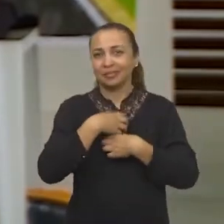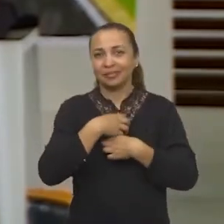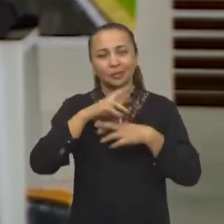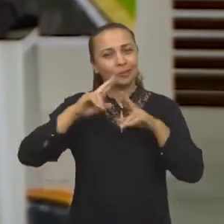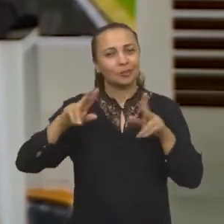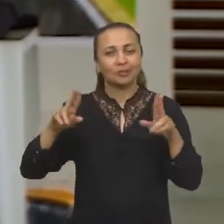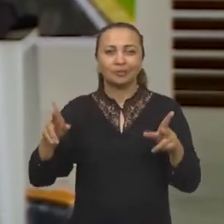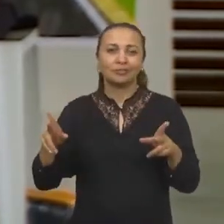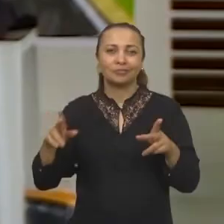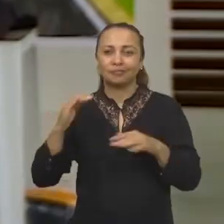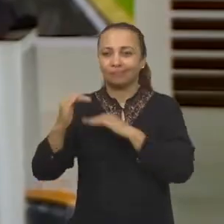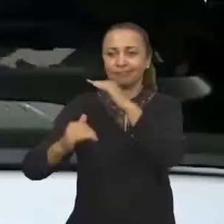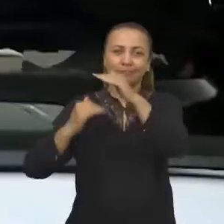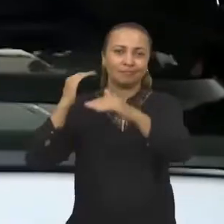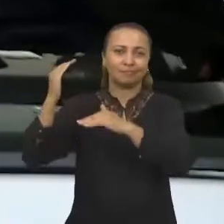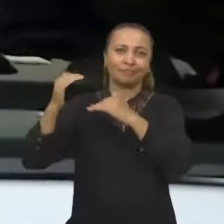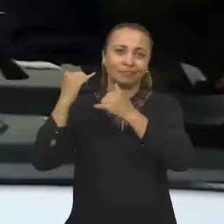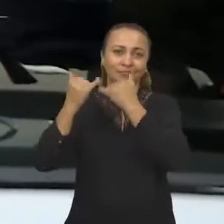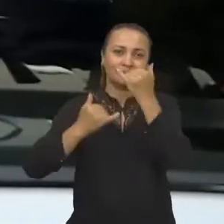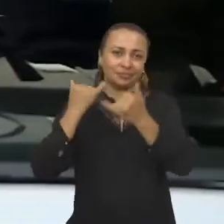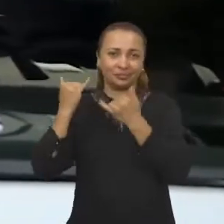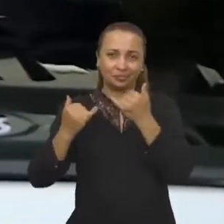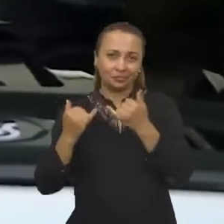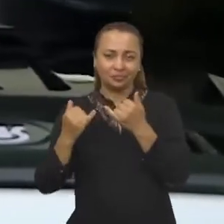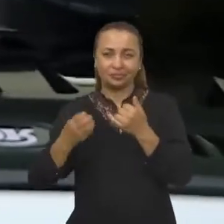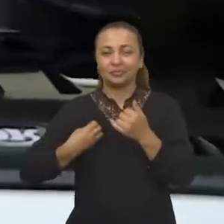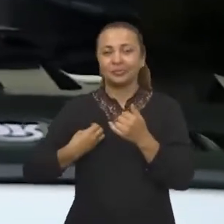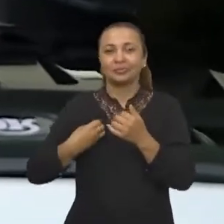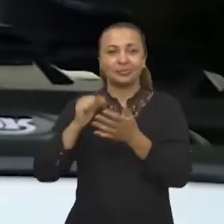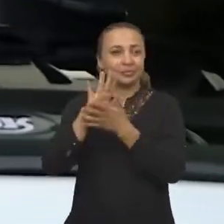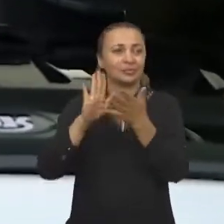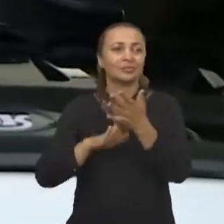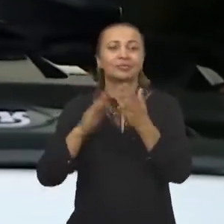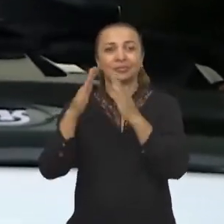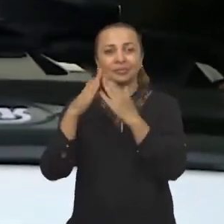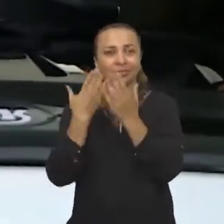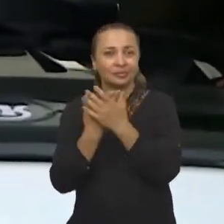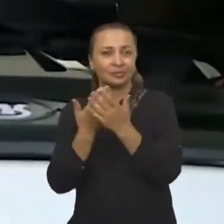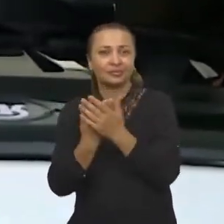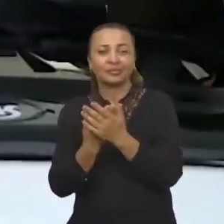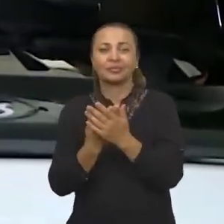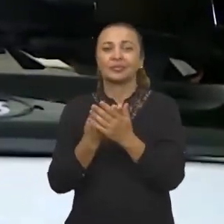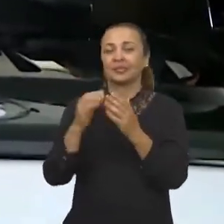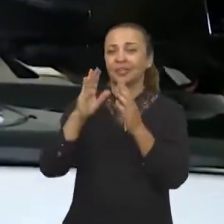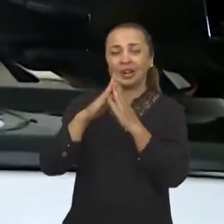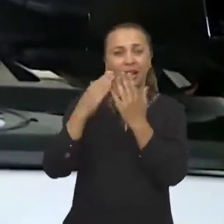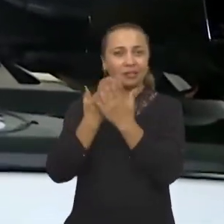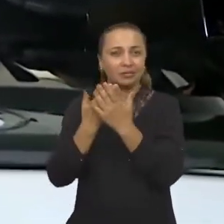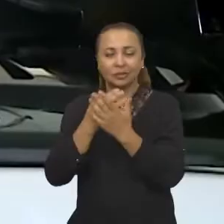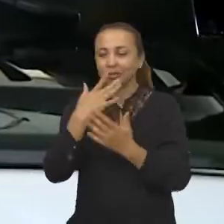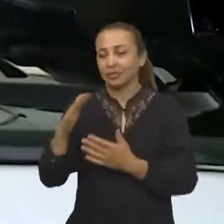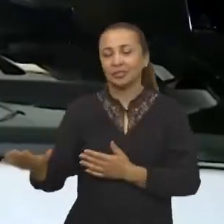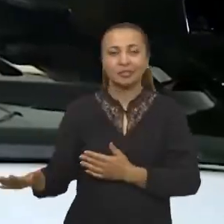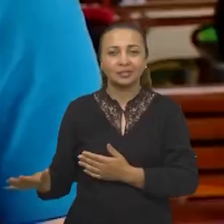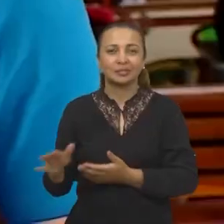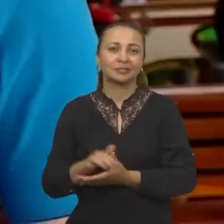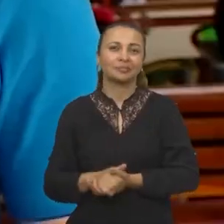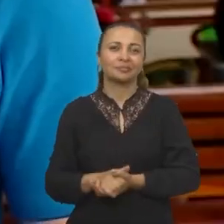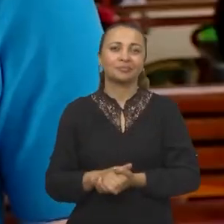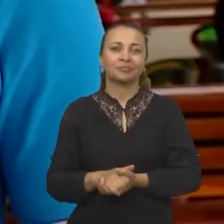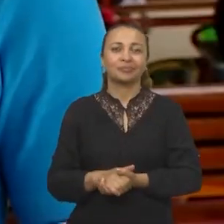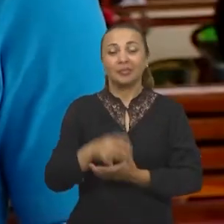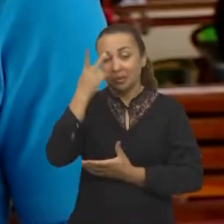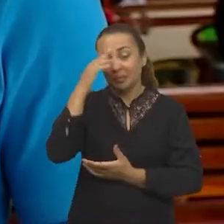se sente diferente nesse processo de brincar e de participar das atividades na escola, né? Na creche, na comunidade. Para